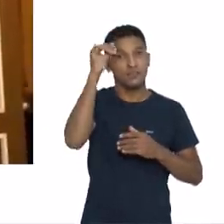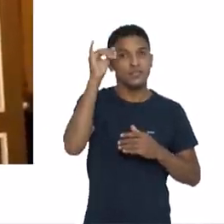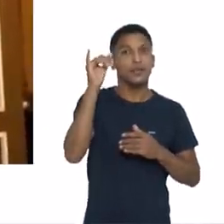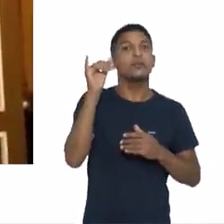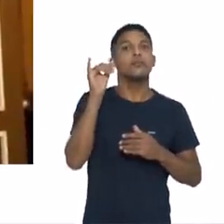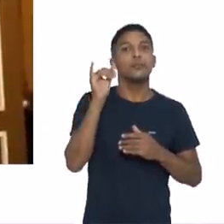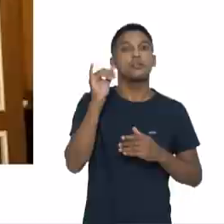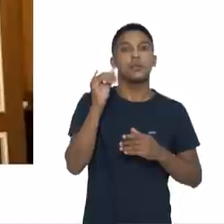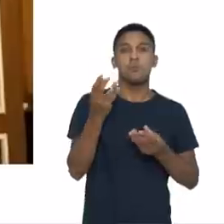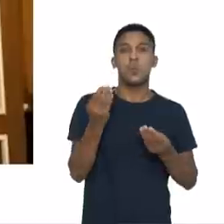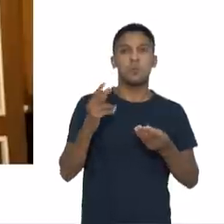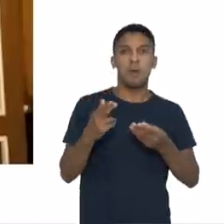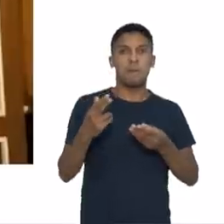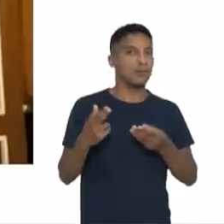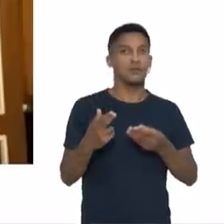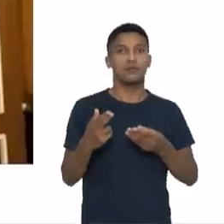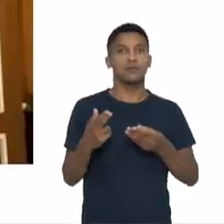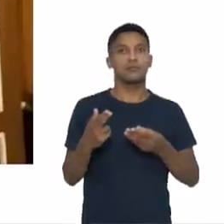Então, ó, vou cortar